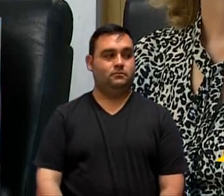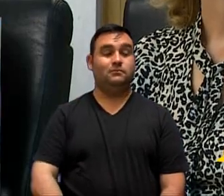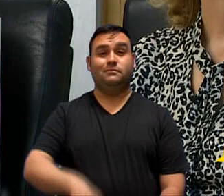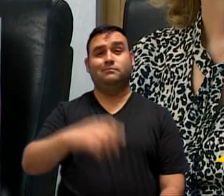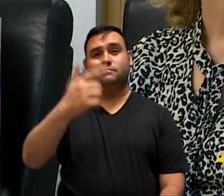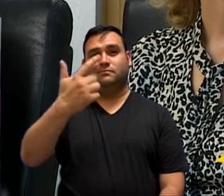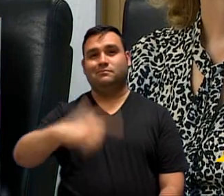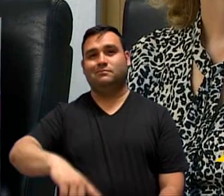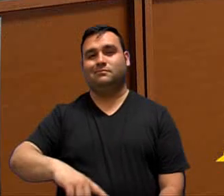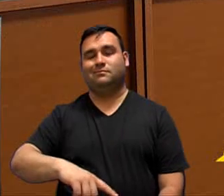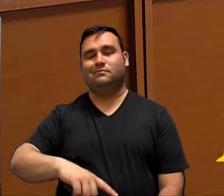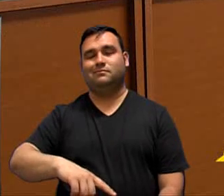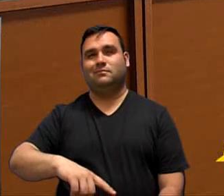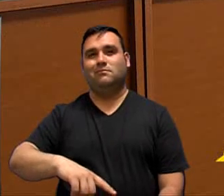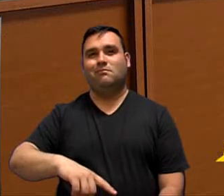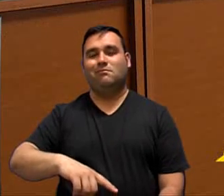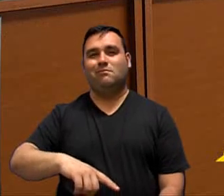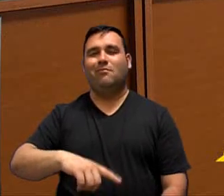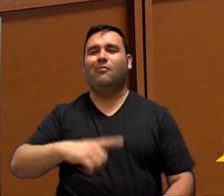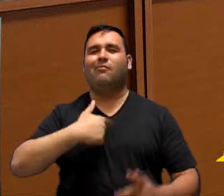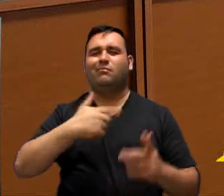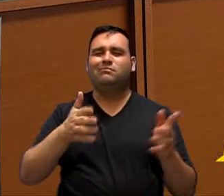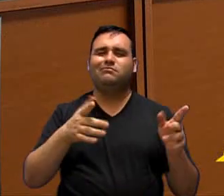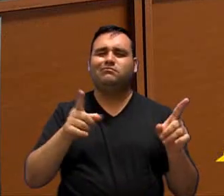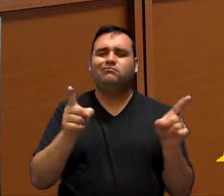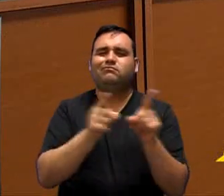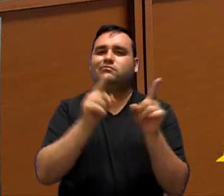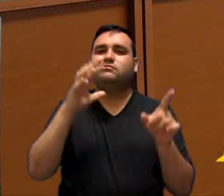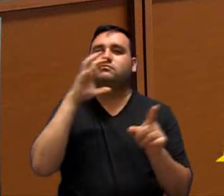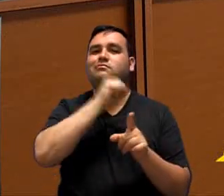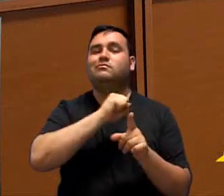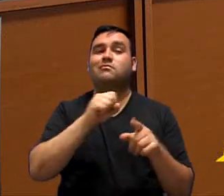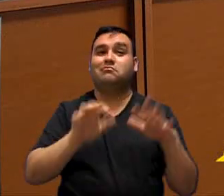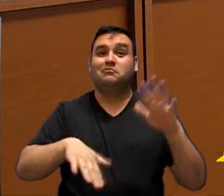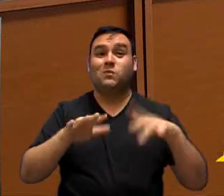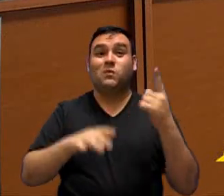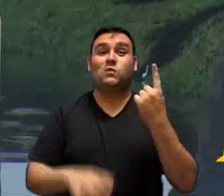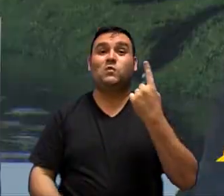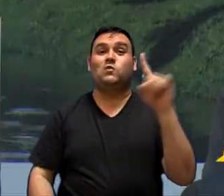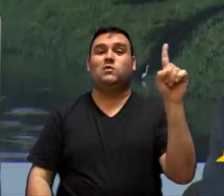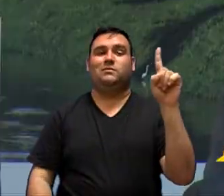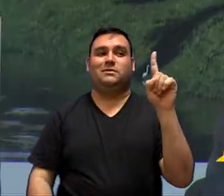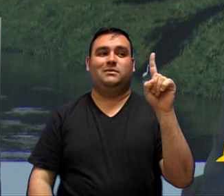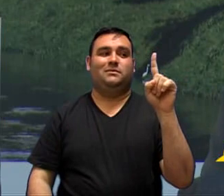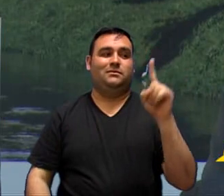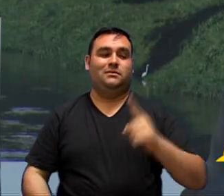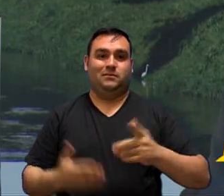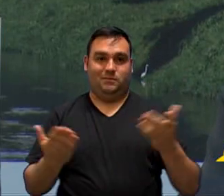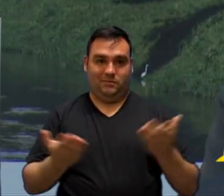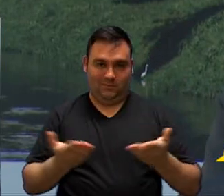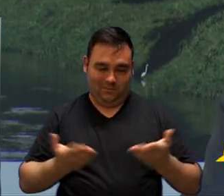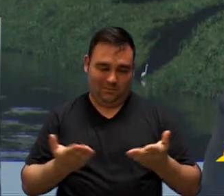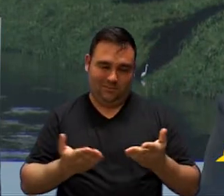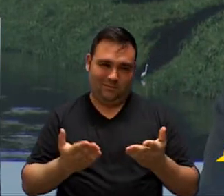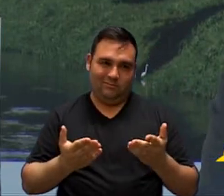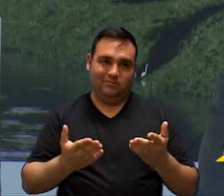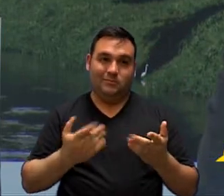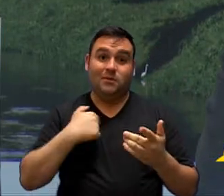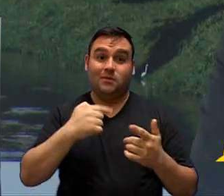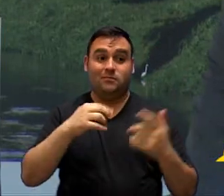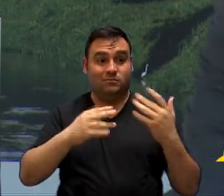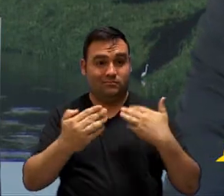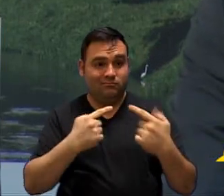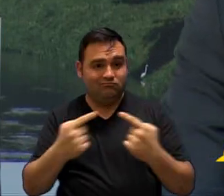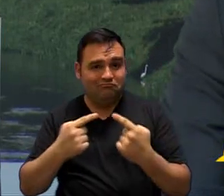Mais uma vez, irei rapidamente, e talvez pela última vez nessa situação, falar